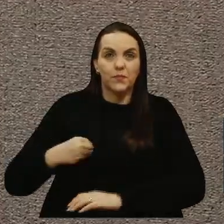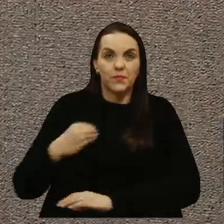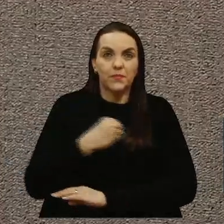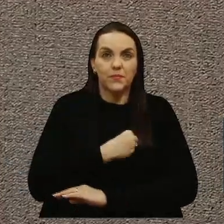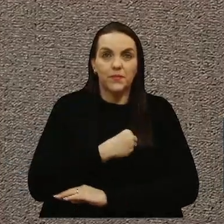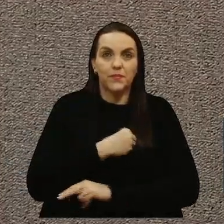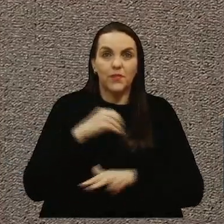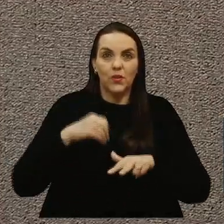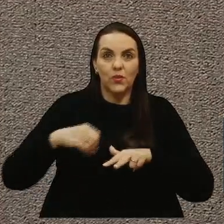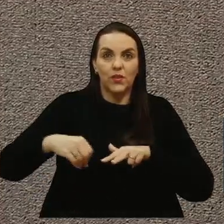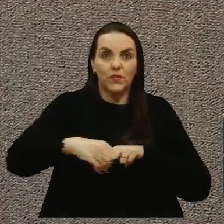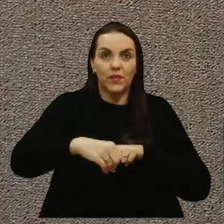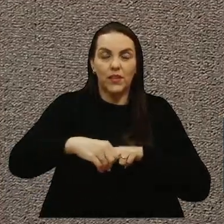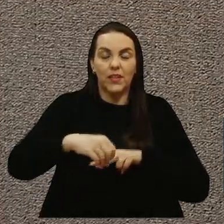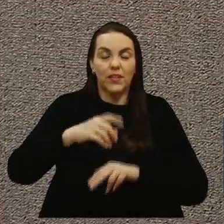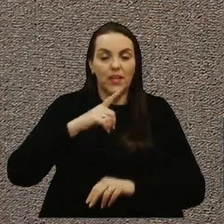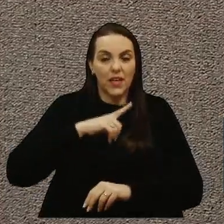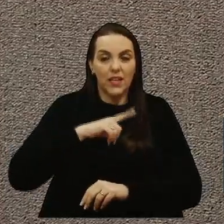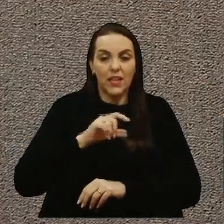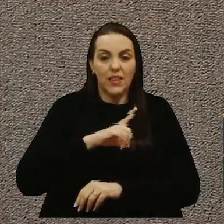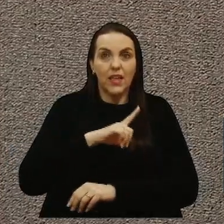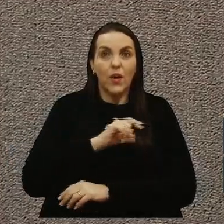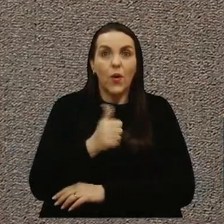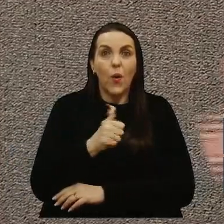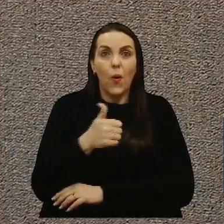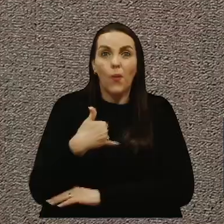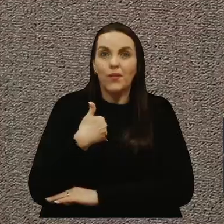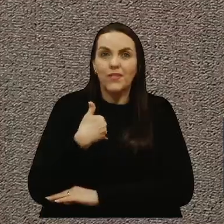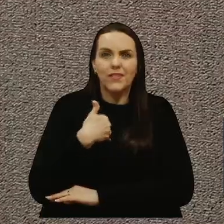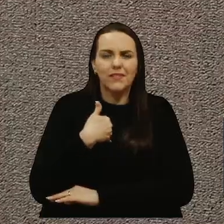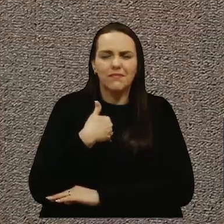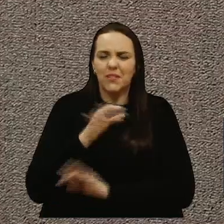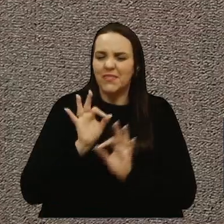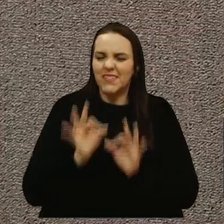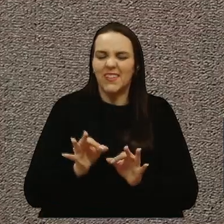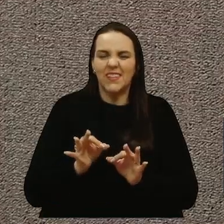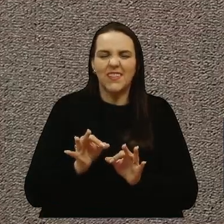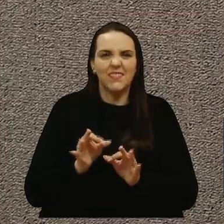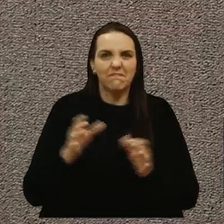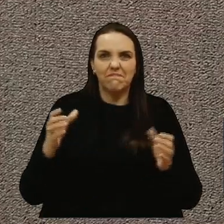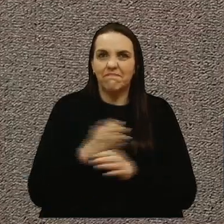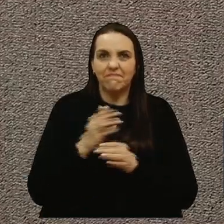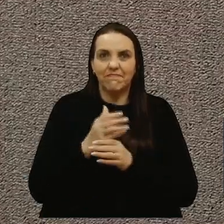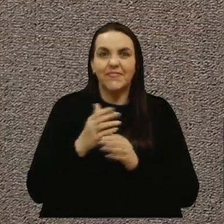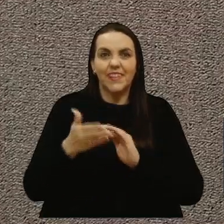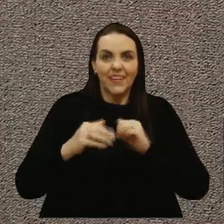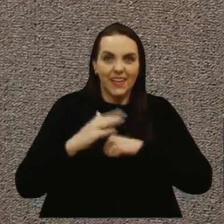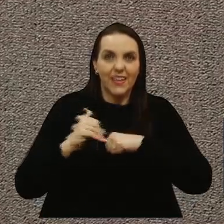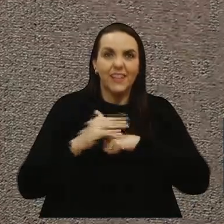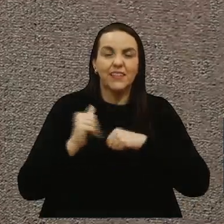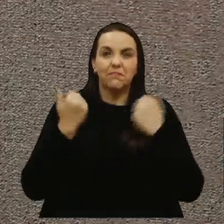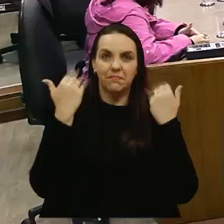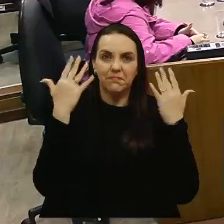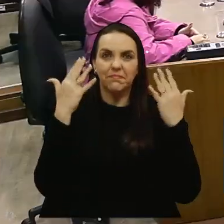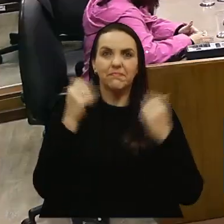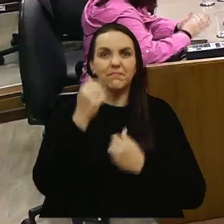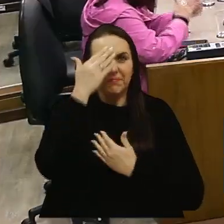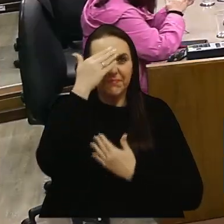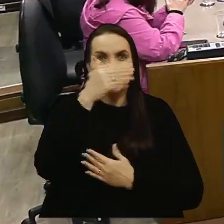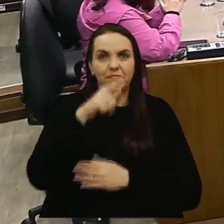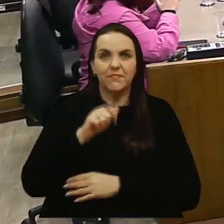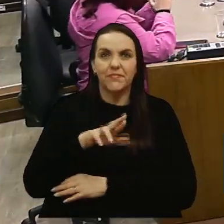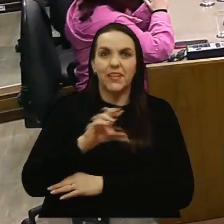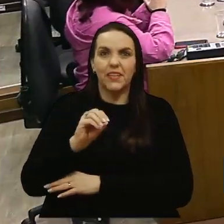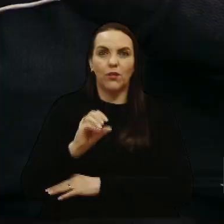11 anos e eu tenho certeza absoluta que merece nossos carinhos, nossos aplausos. Muito obrigada, Pedro.